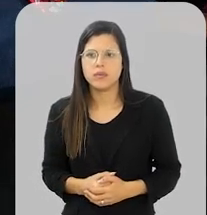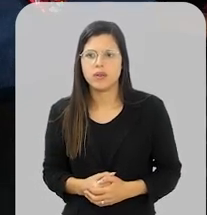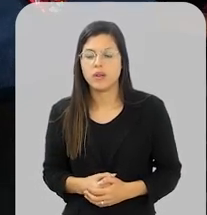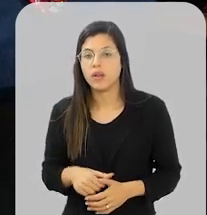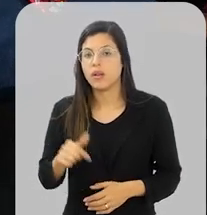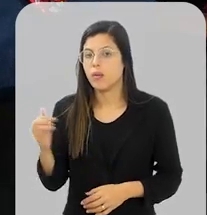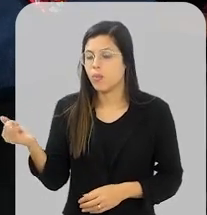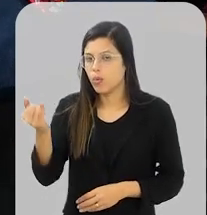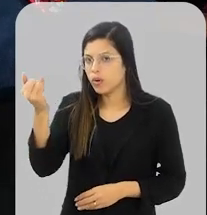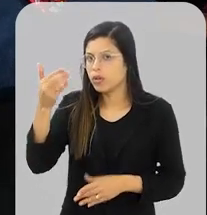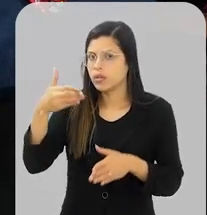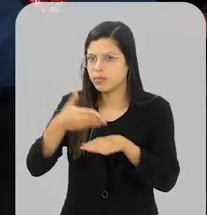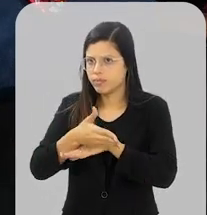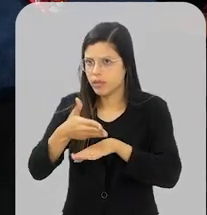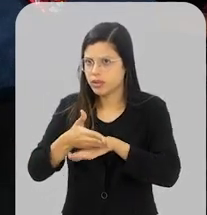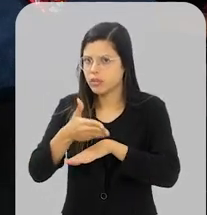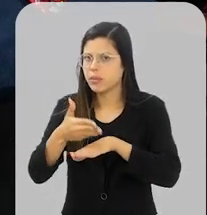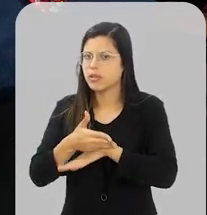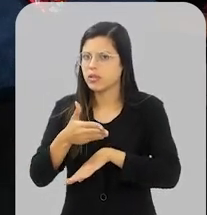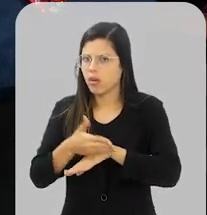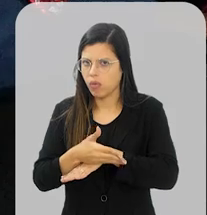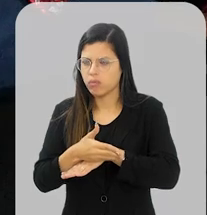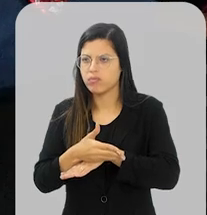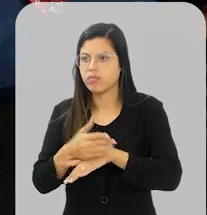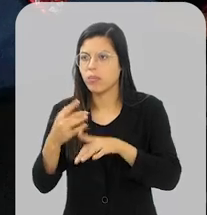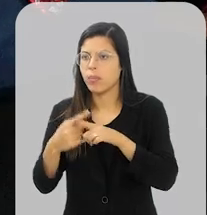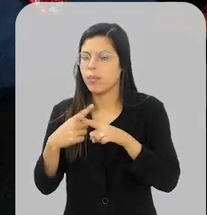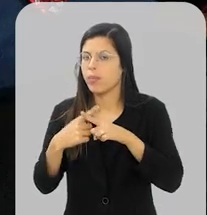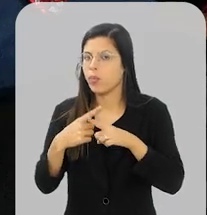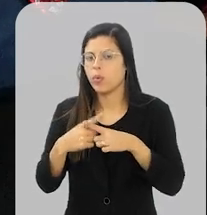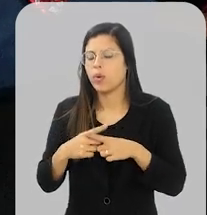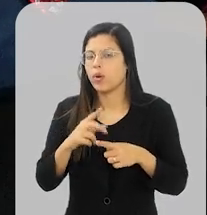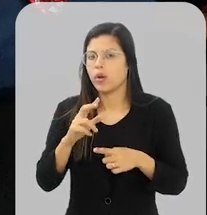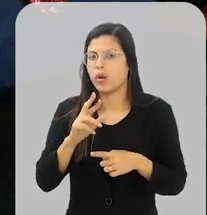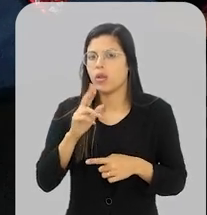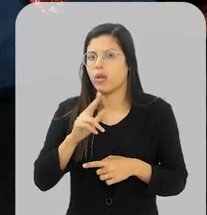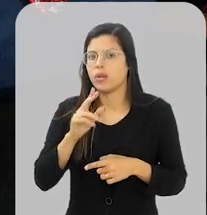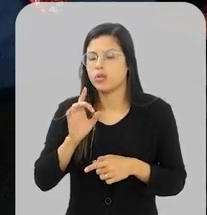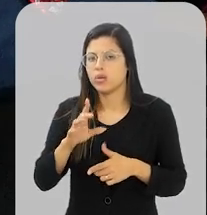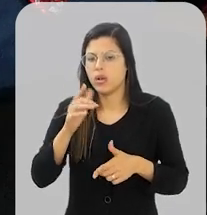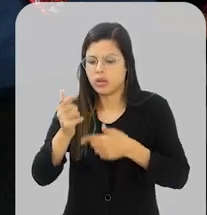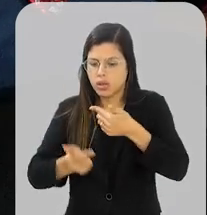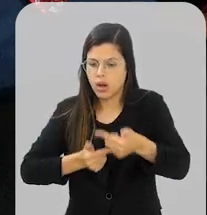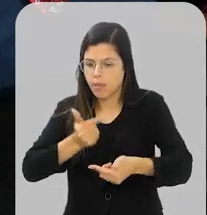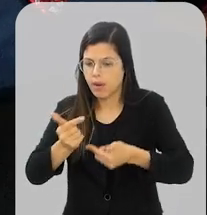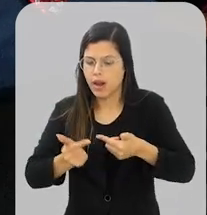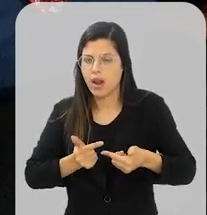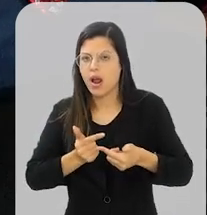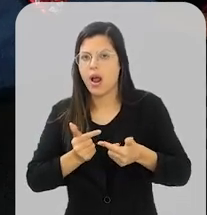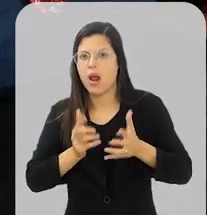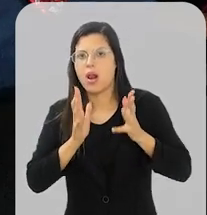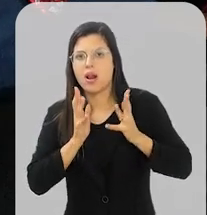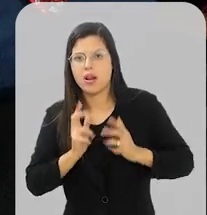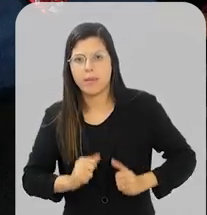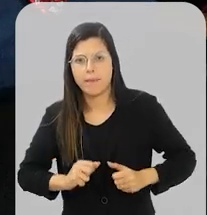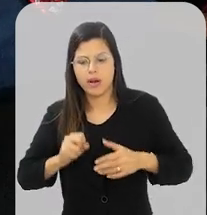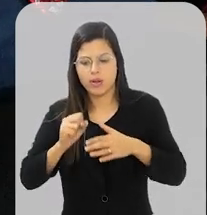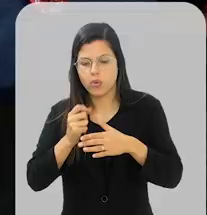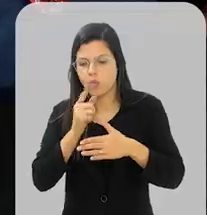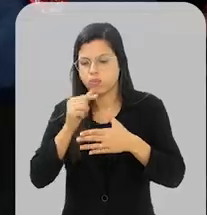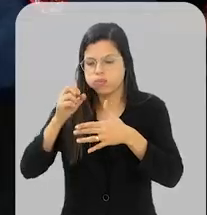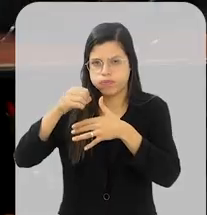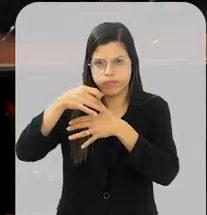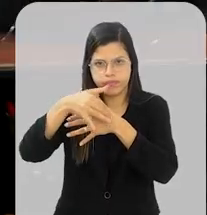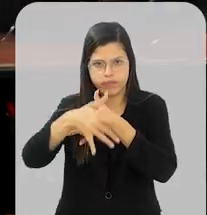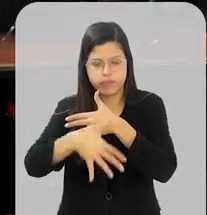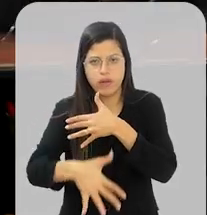a importância da participação deles é muito grande. Sim. Porque eles não só trabalham com a limpeza de cachoeiras,